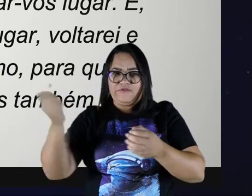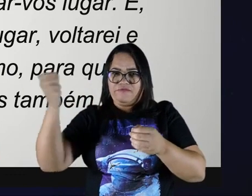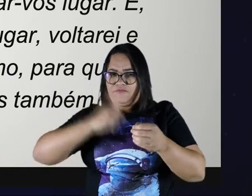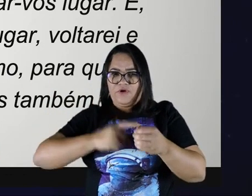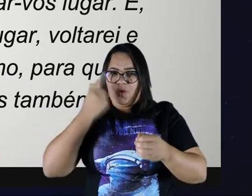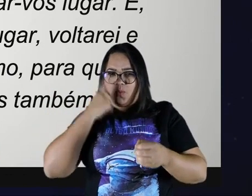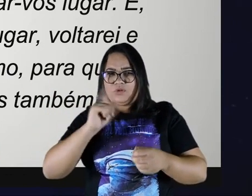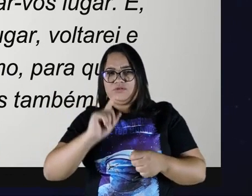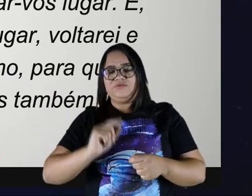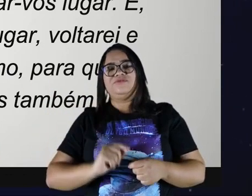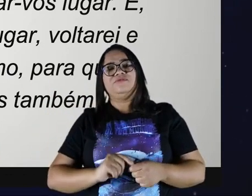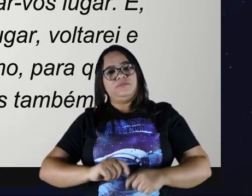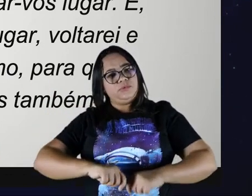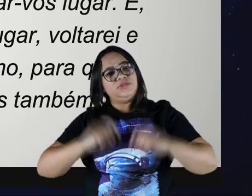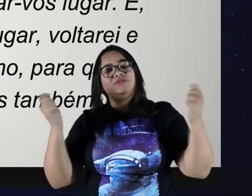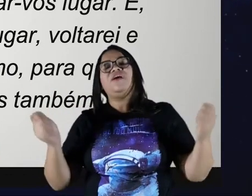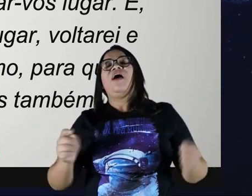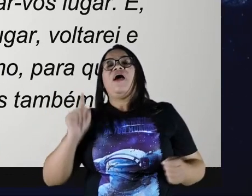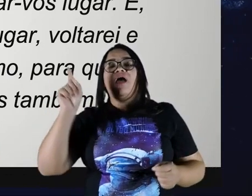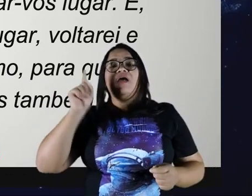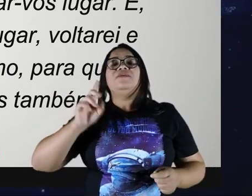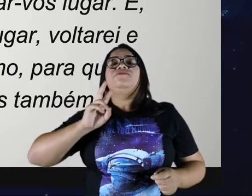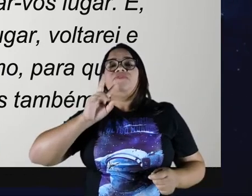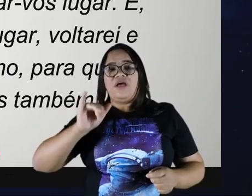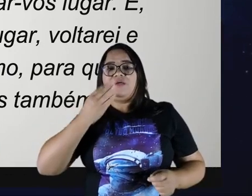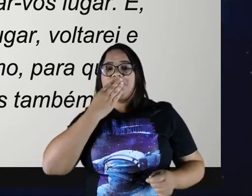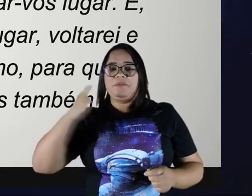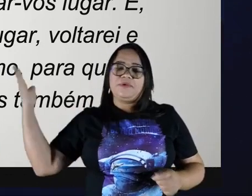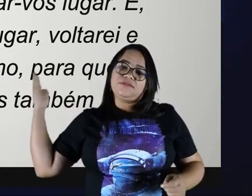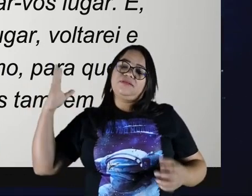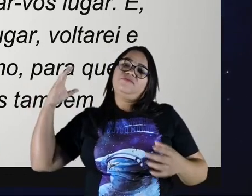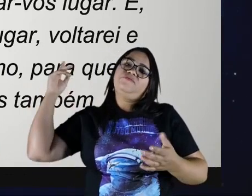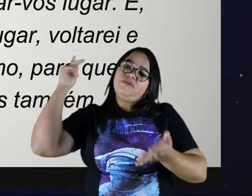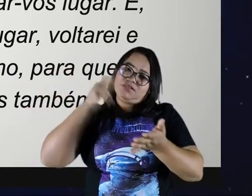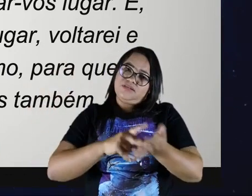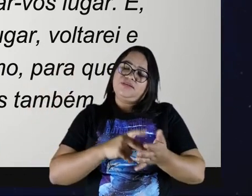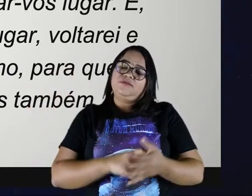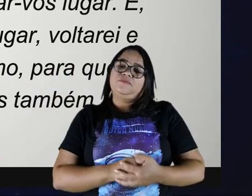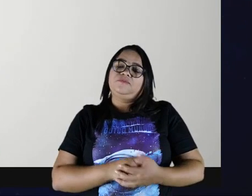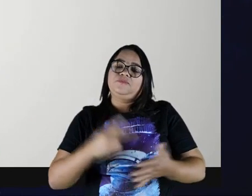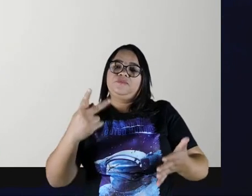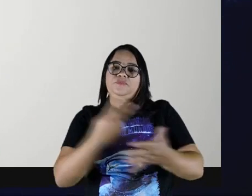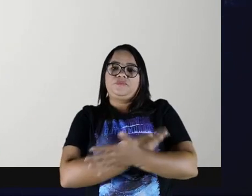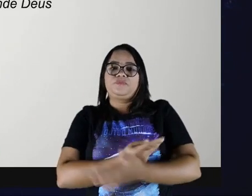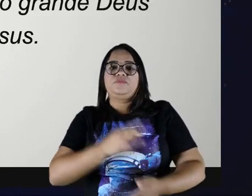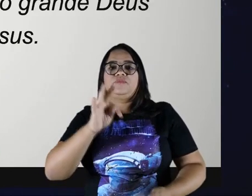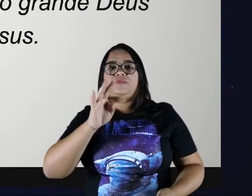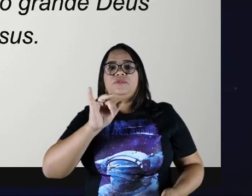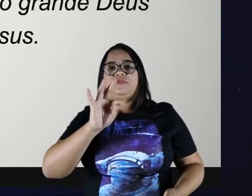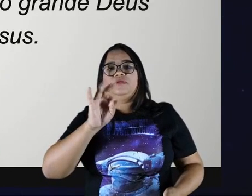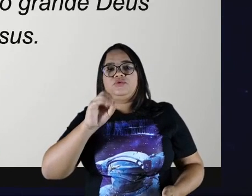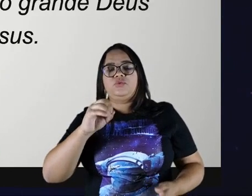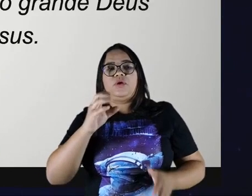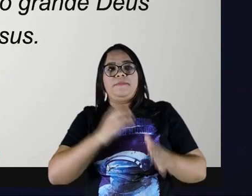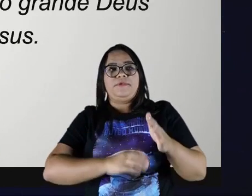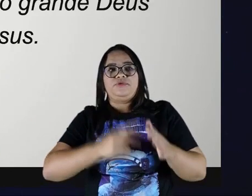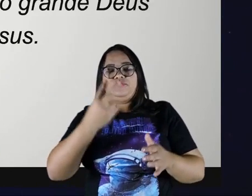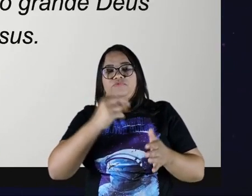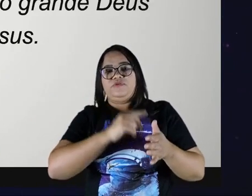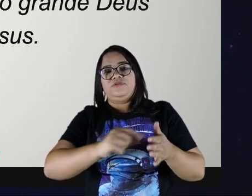impossível, ele cumprirá com certeza. Tito, capítulo 2, verso